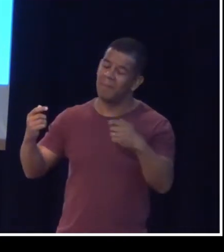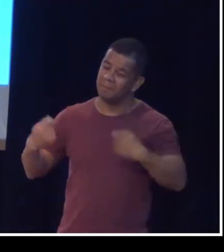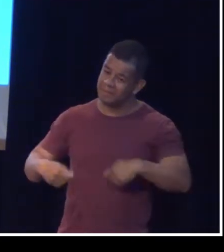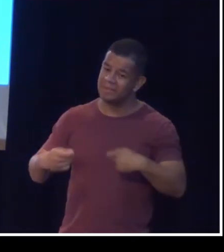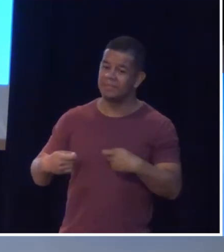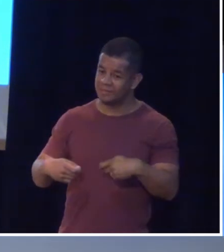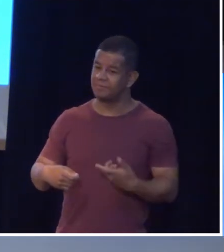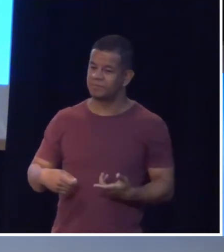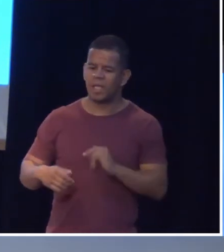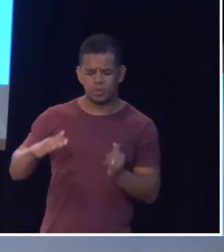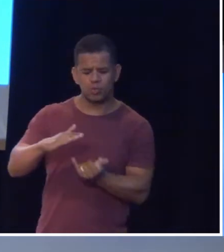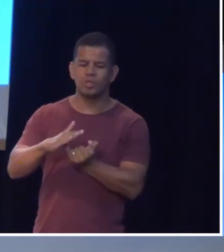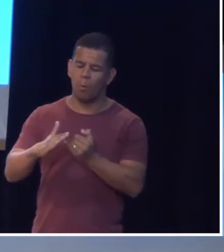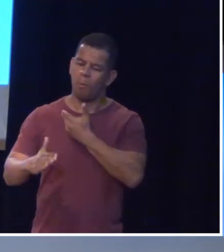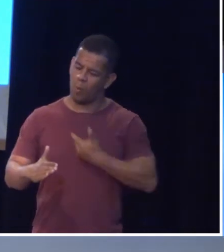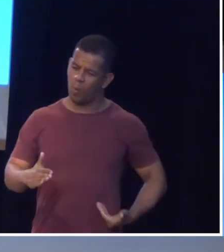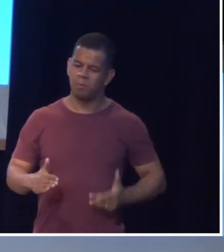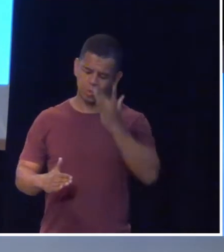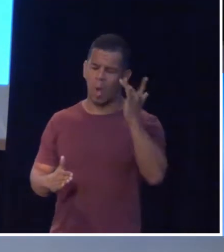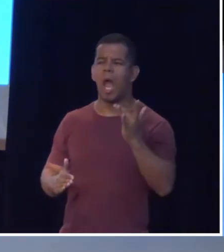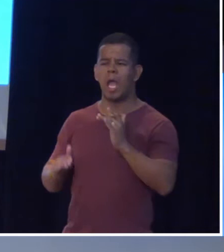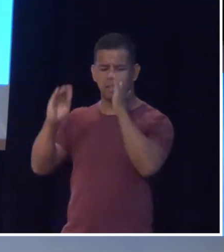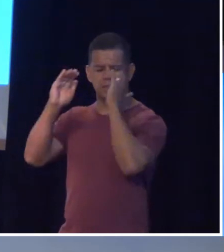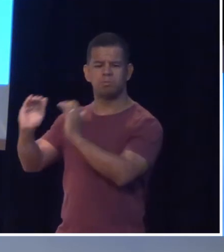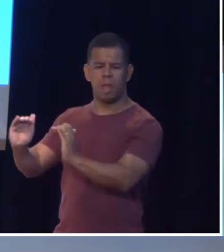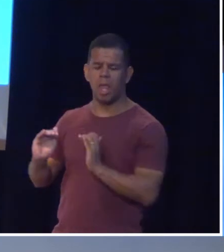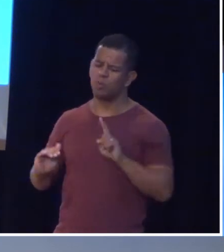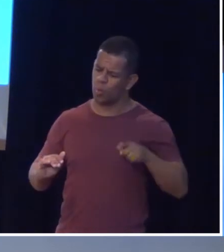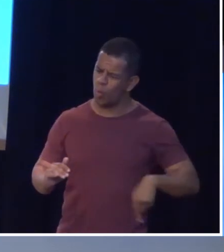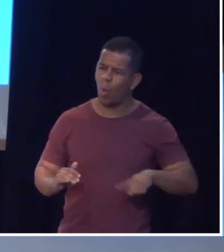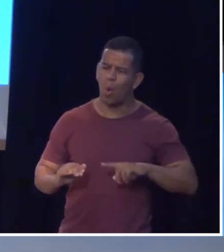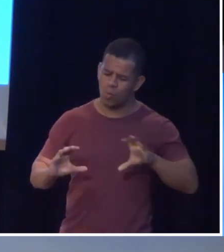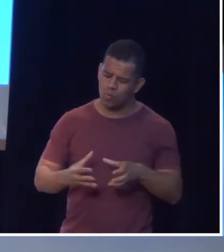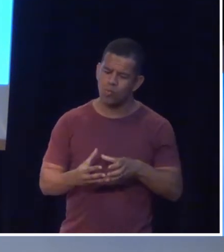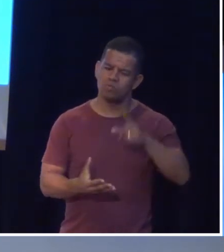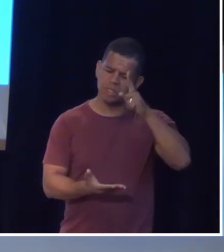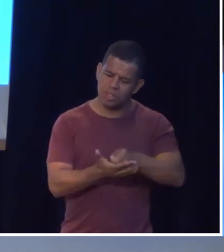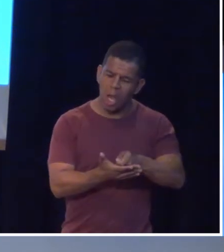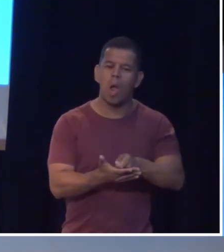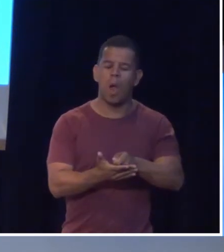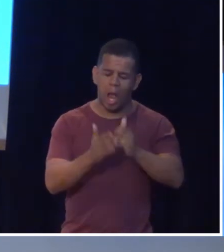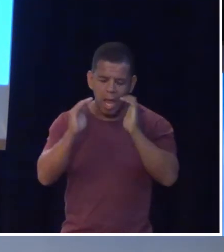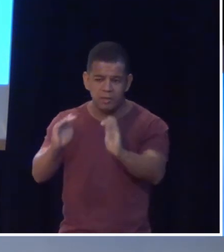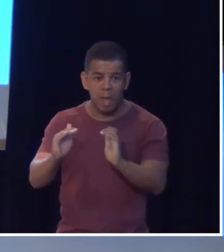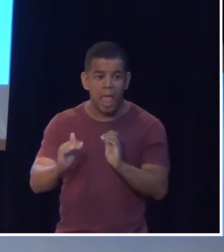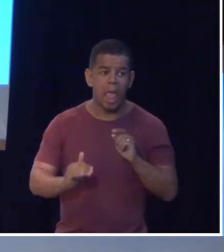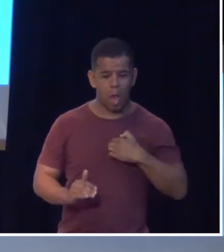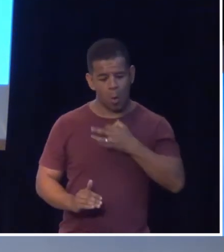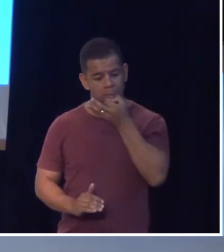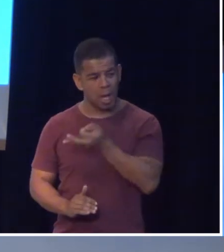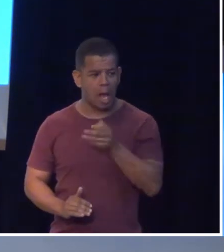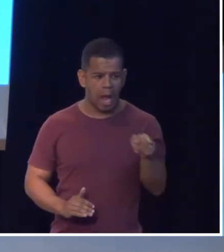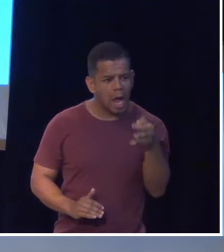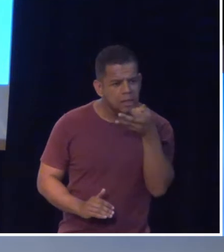outro, as decisões em público, né? As decisões que a gente toma em grupo, o respeito ao coleguinha que tem uma opinião diferente que a sua, o respeito ao